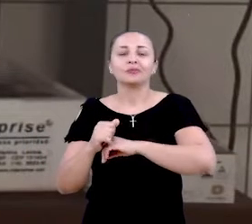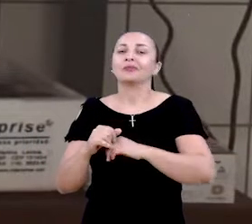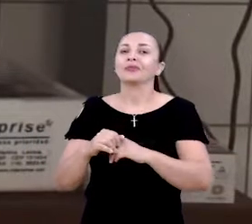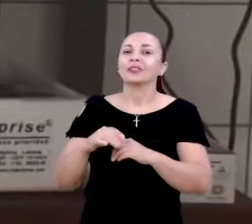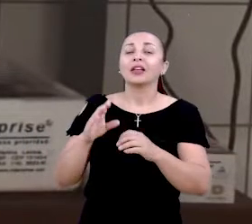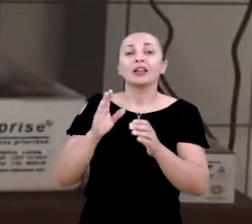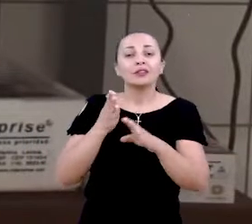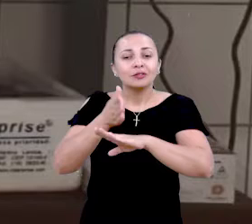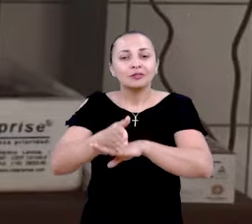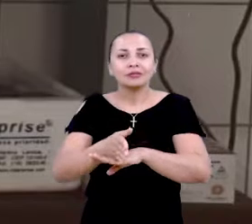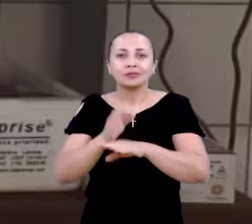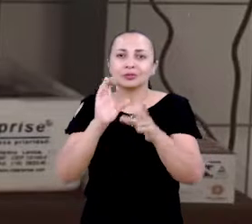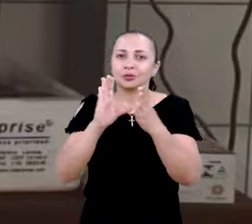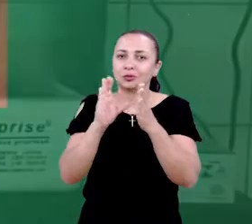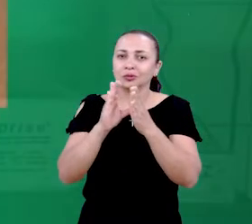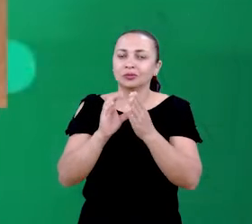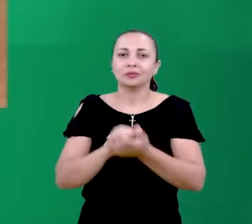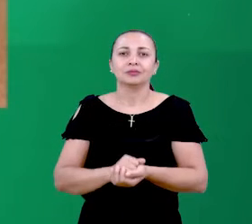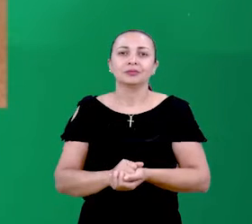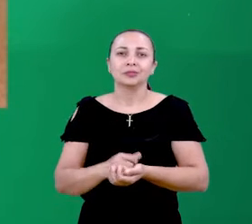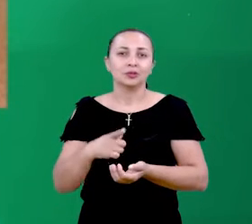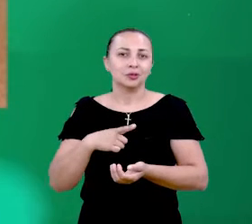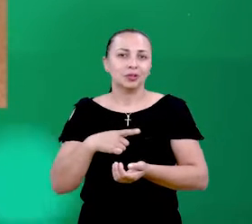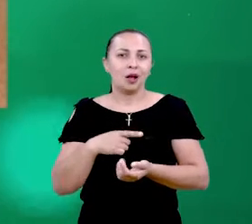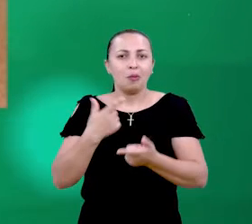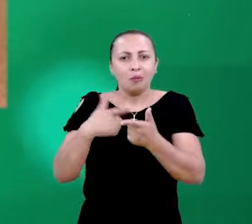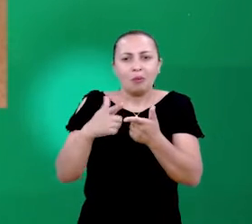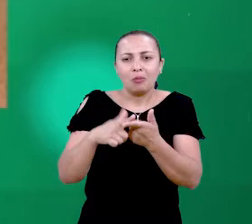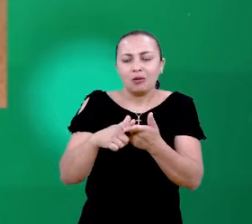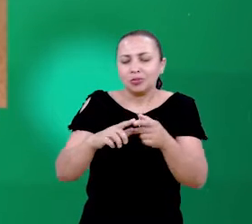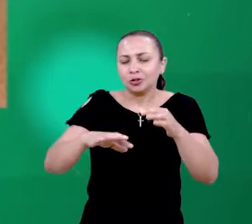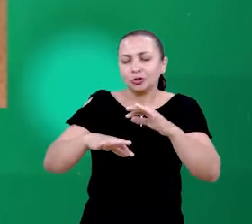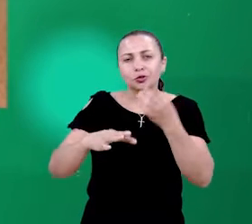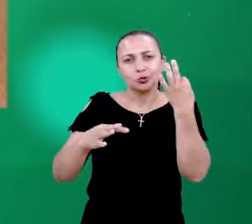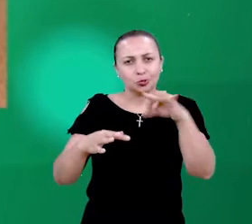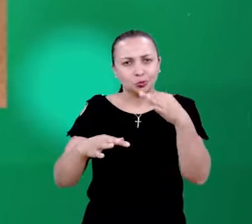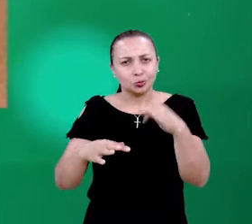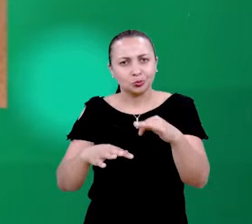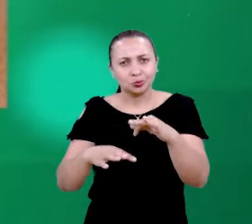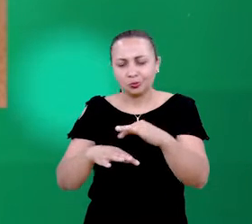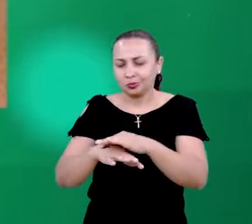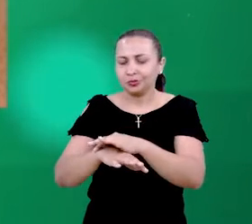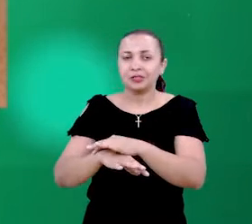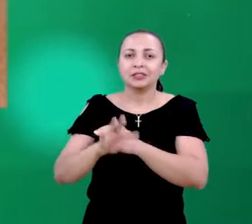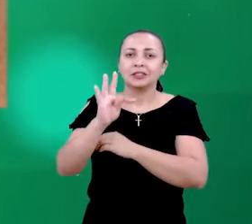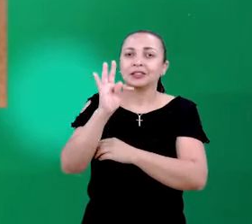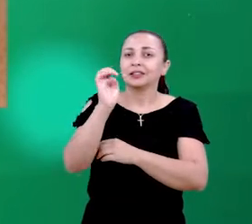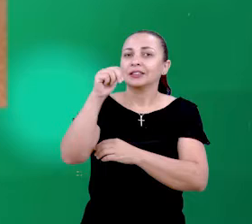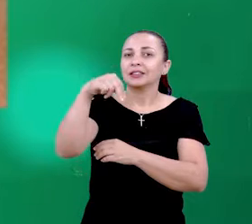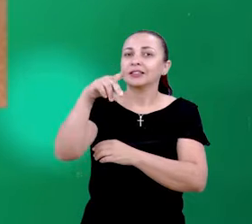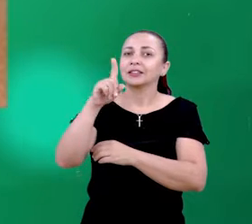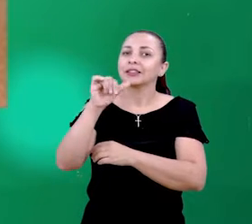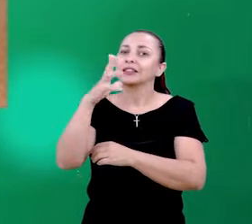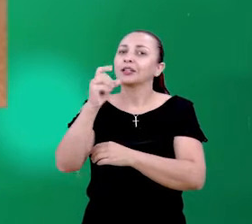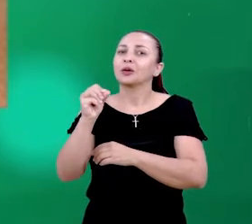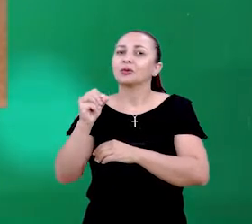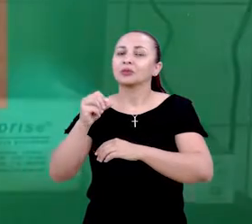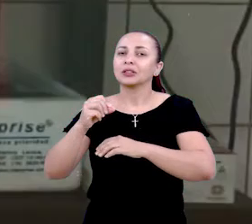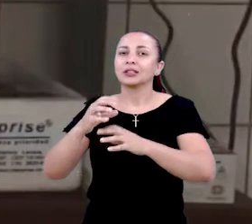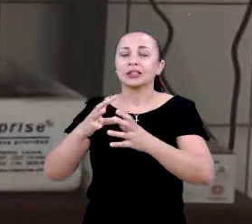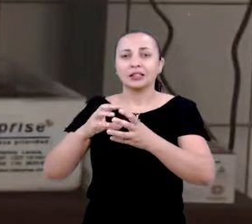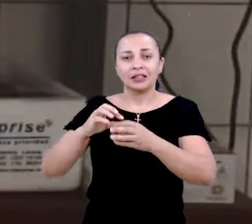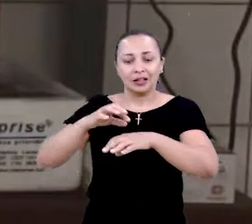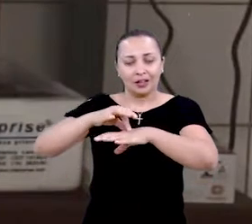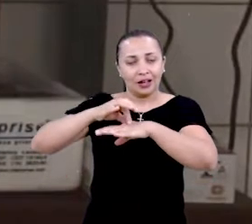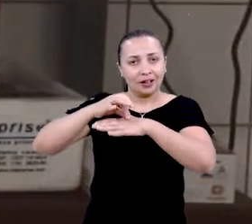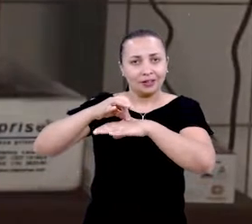a tendinite ela vai ser uma inflamação nos tendões, que é uma estrutura que liga músculos